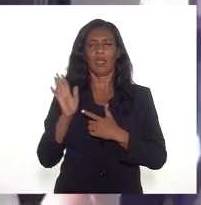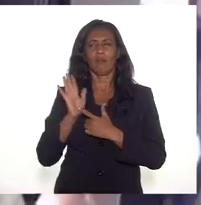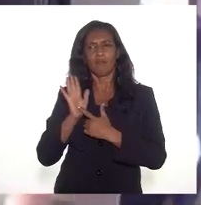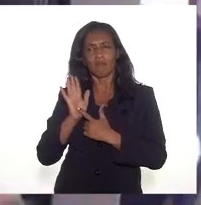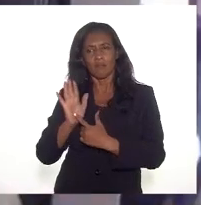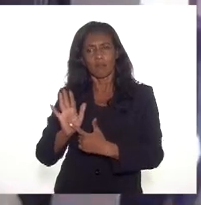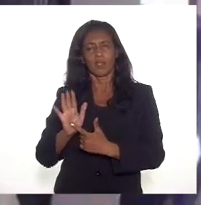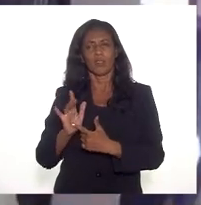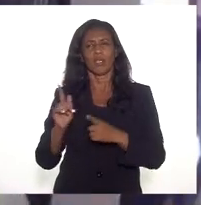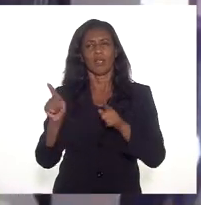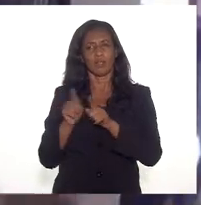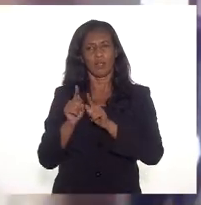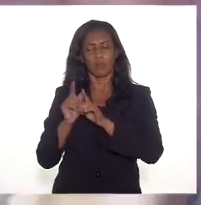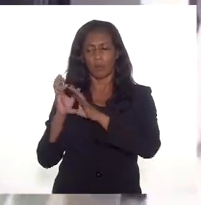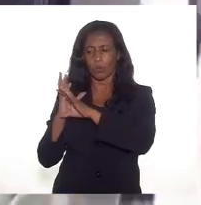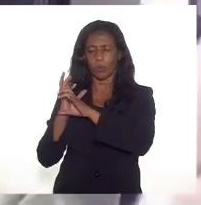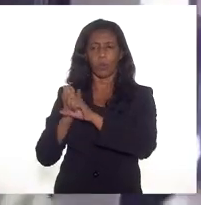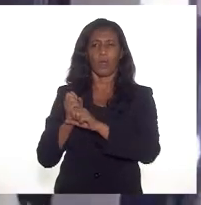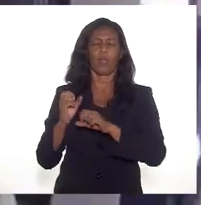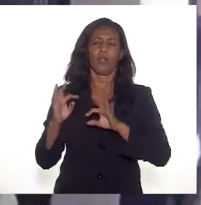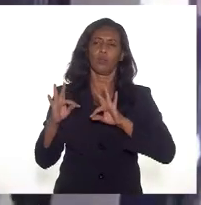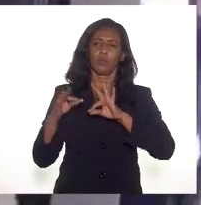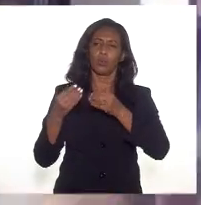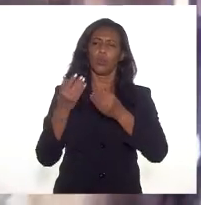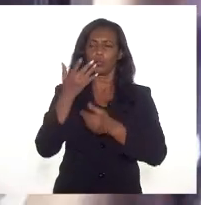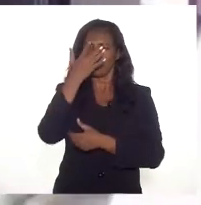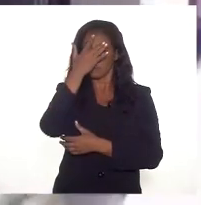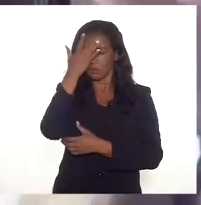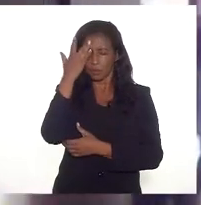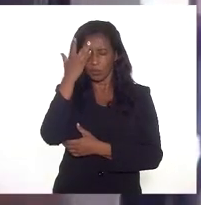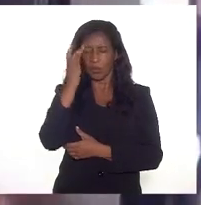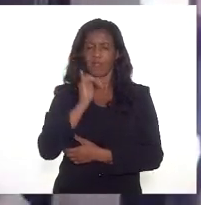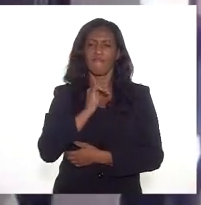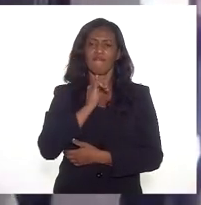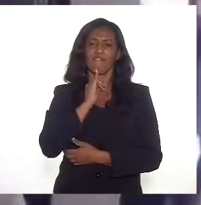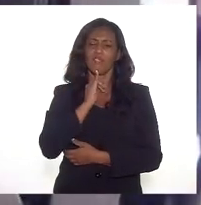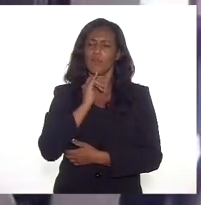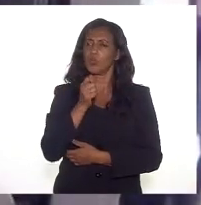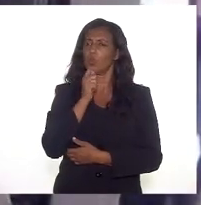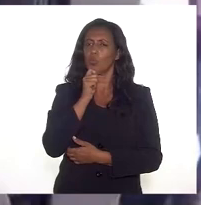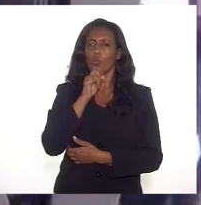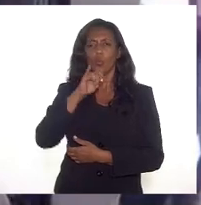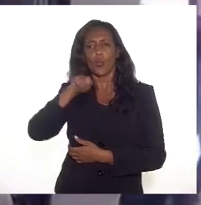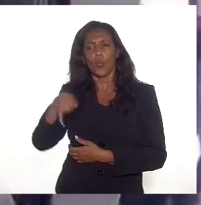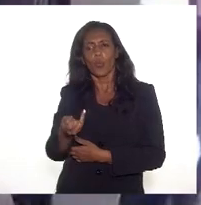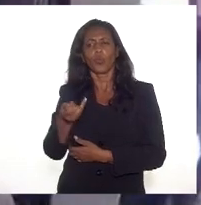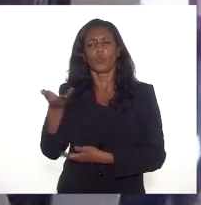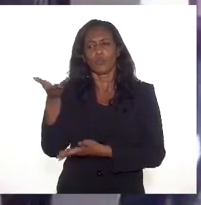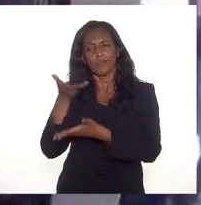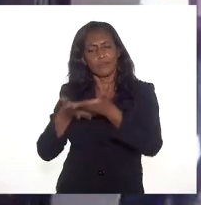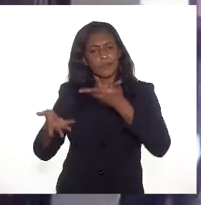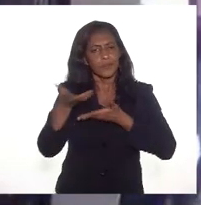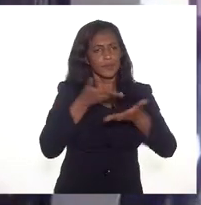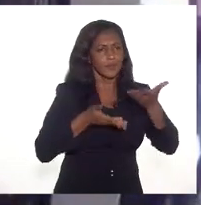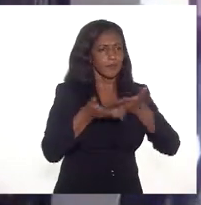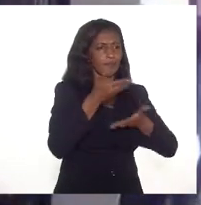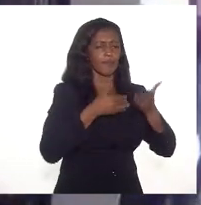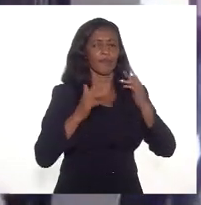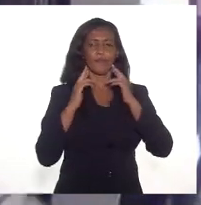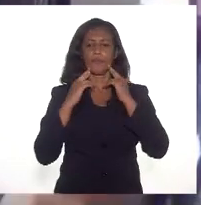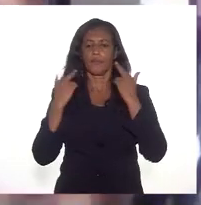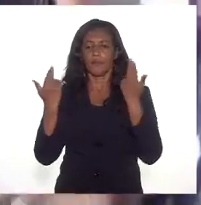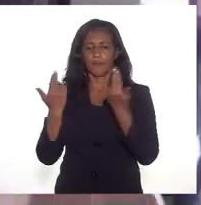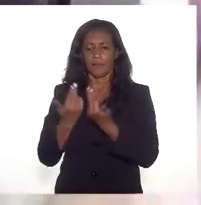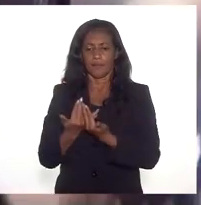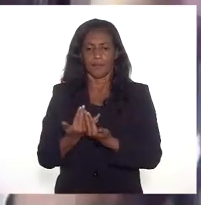contas, né, a todos aqueles que, infelizmente, não tiveram a oportunidade de participar da audiência pública,